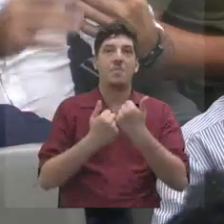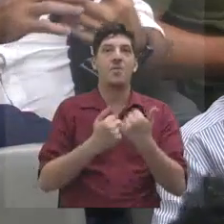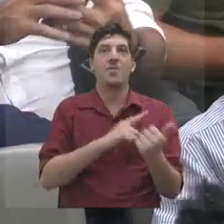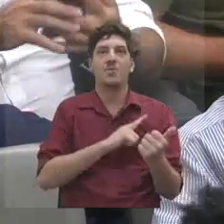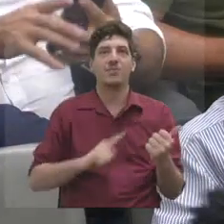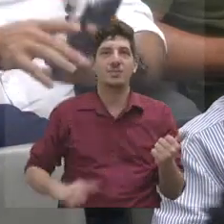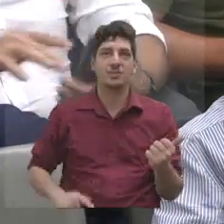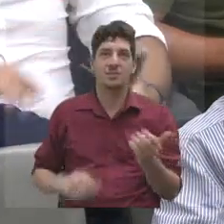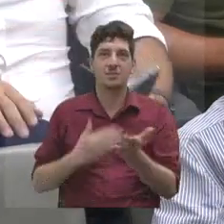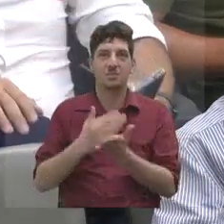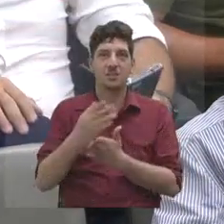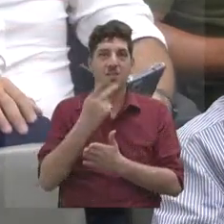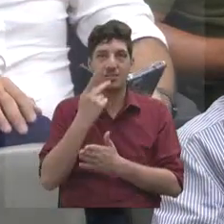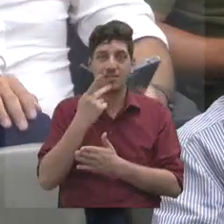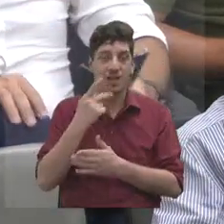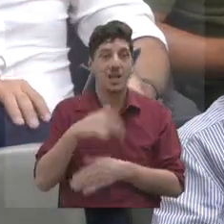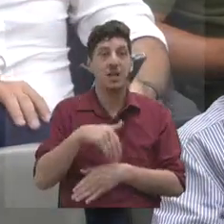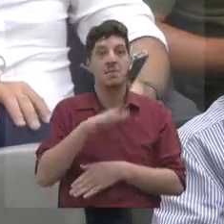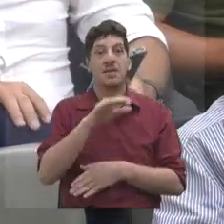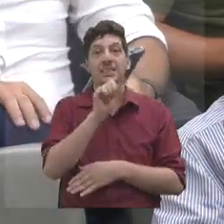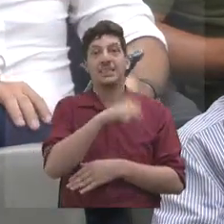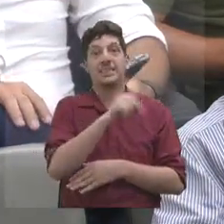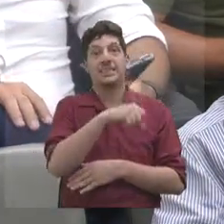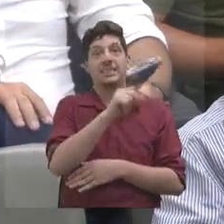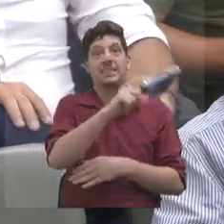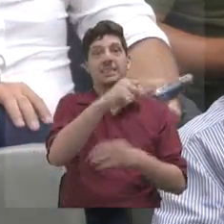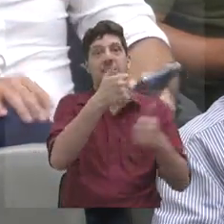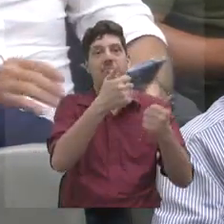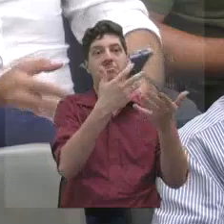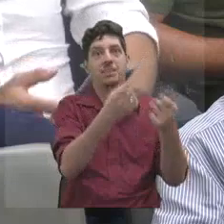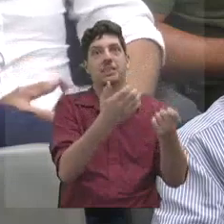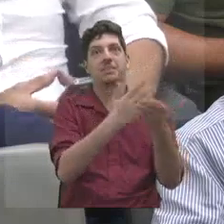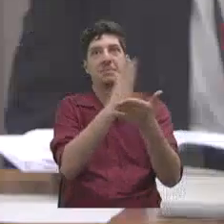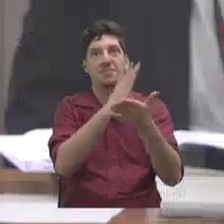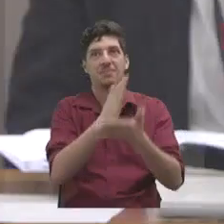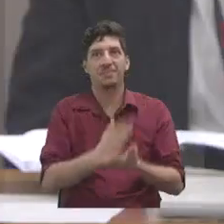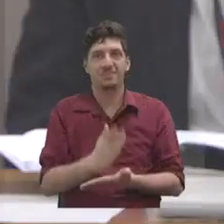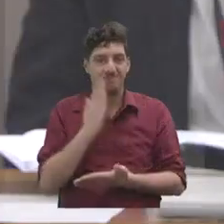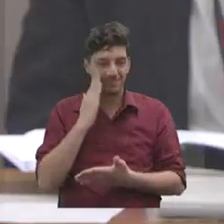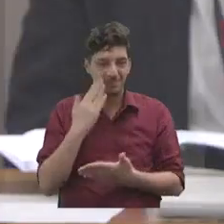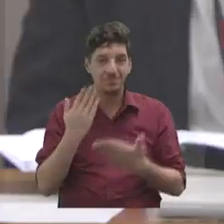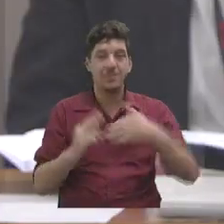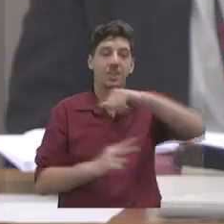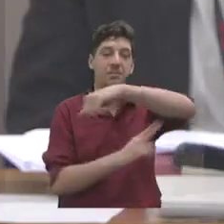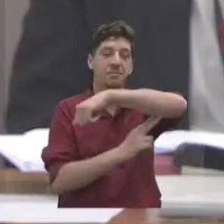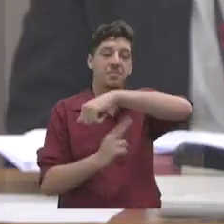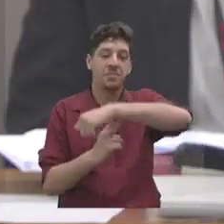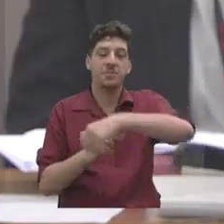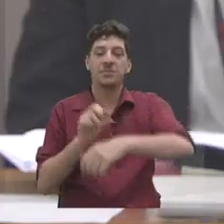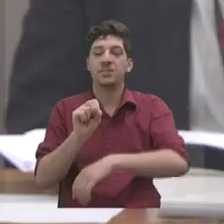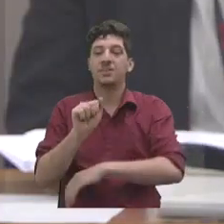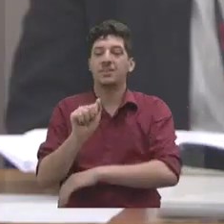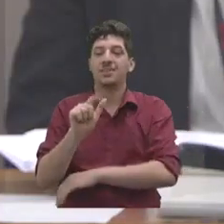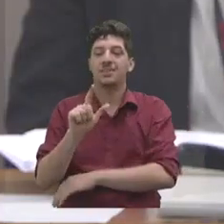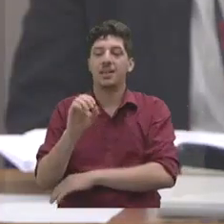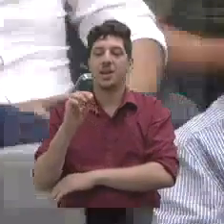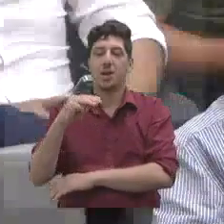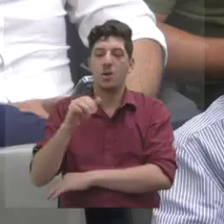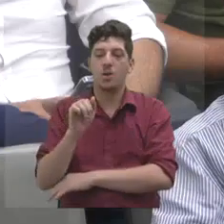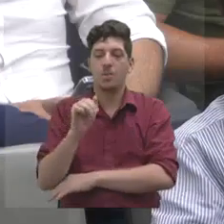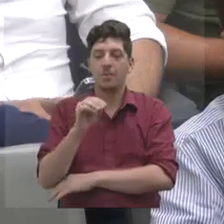dele mas sim do que não né então estamos no caminho certo e em relação ao ponto de São Romão Prefeito acho que é um né Um Projeto Super né